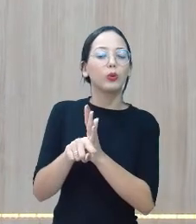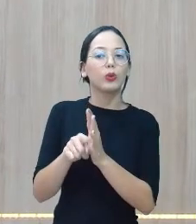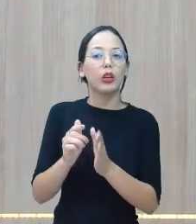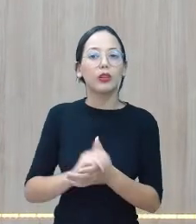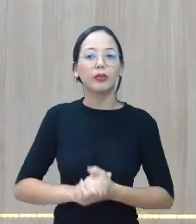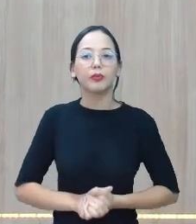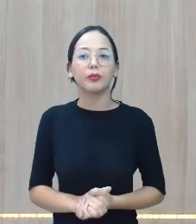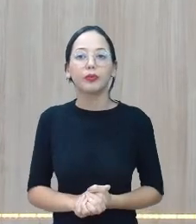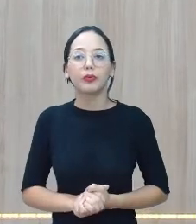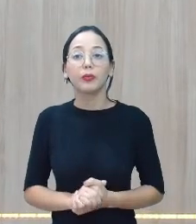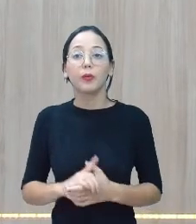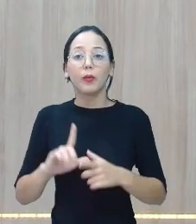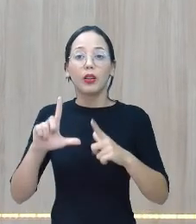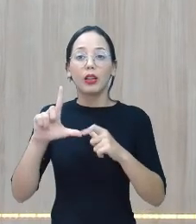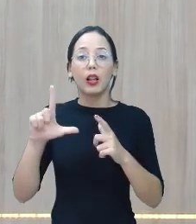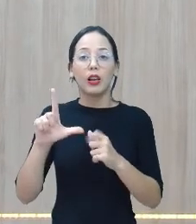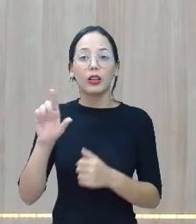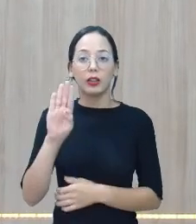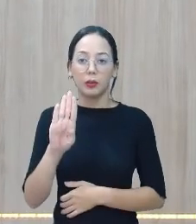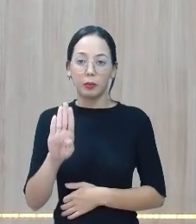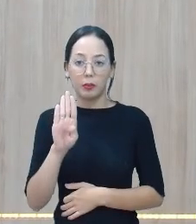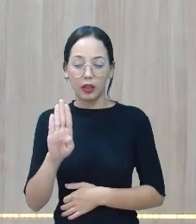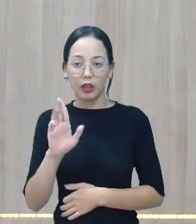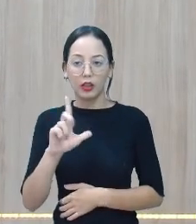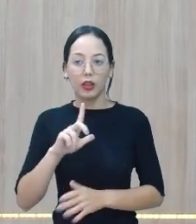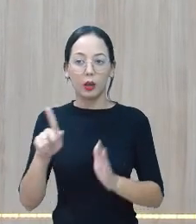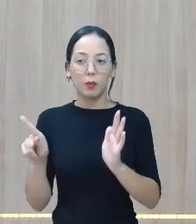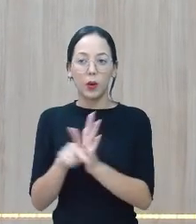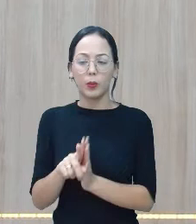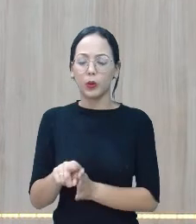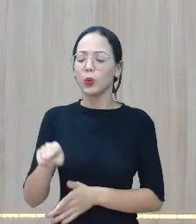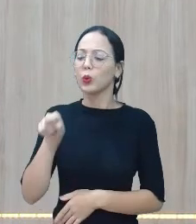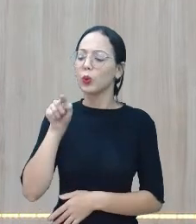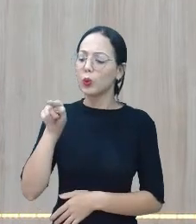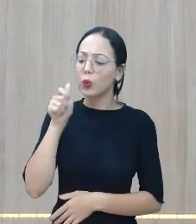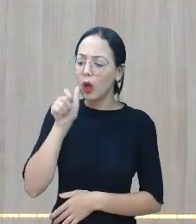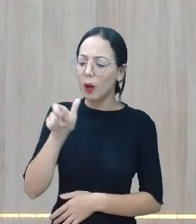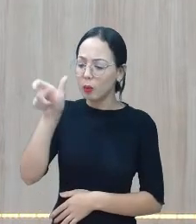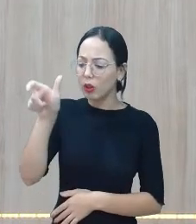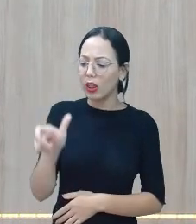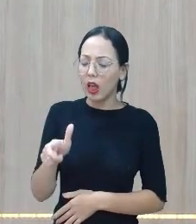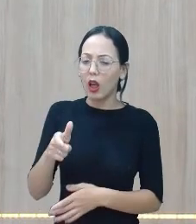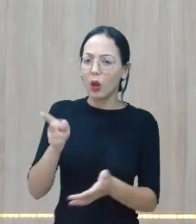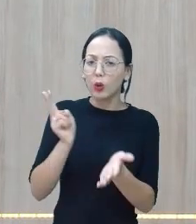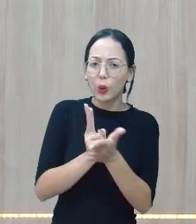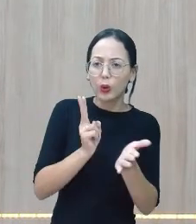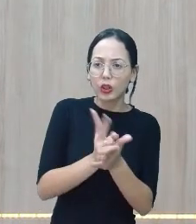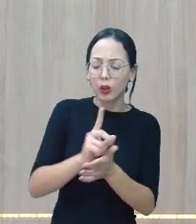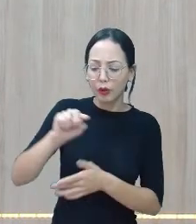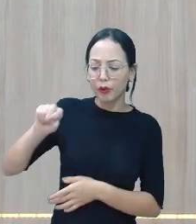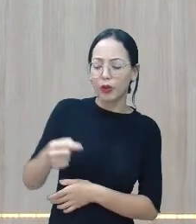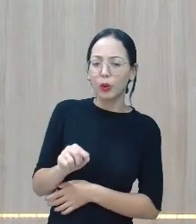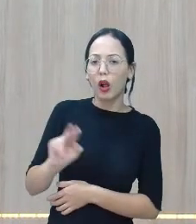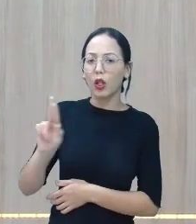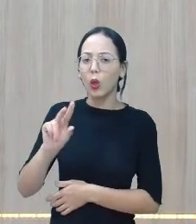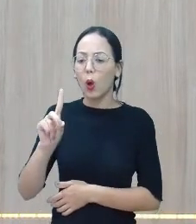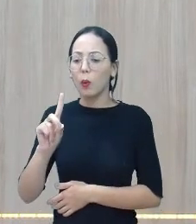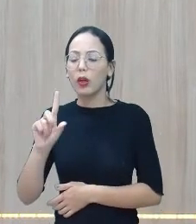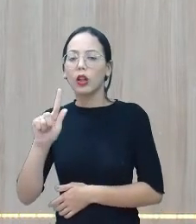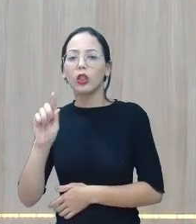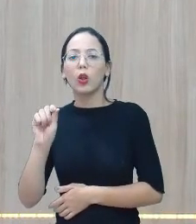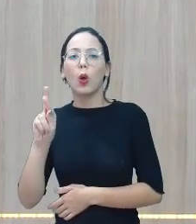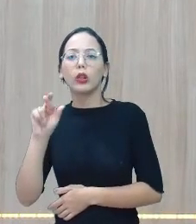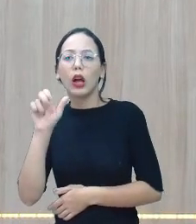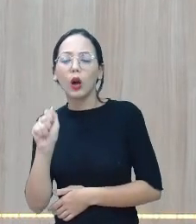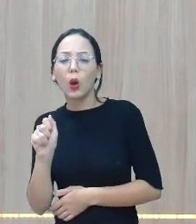E aí, na letra B, nós temos a senhora persiste, vírgula, Dona Glória, na ideia de